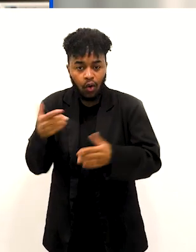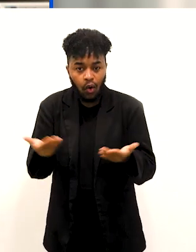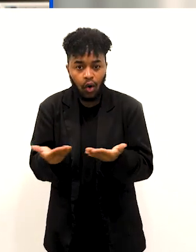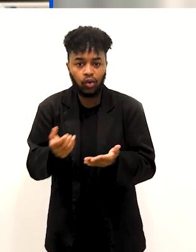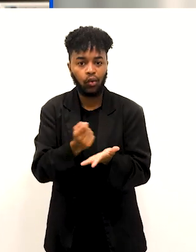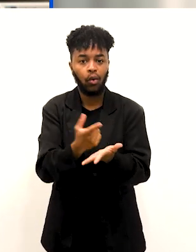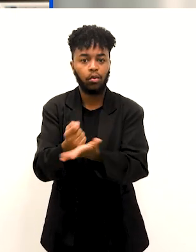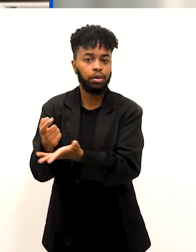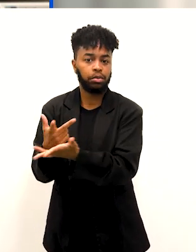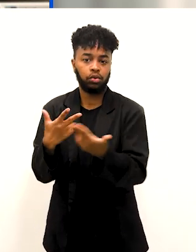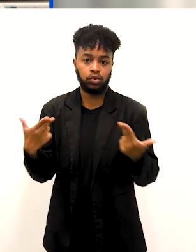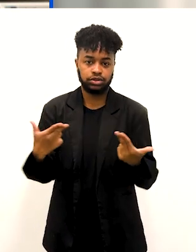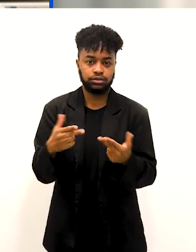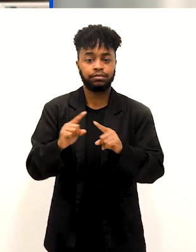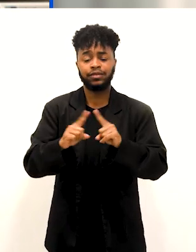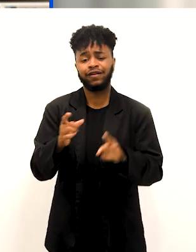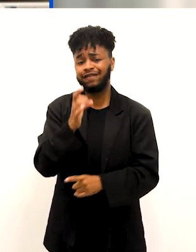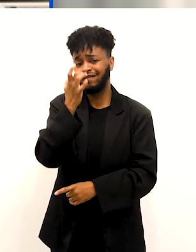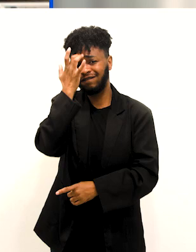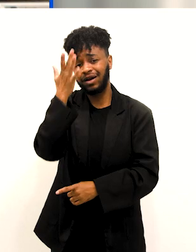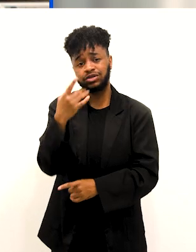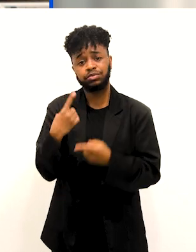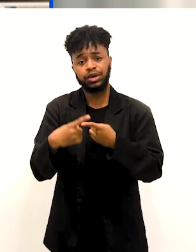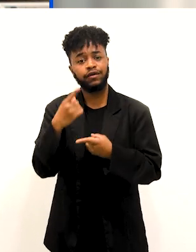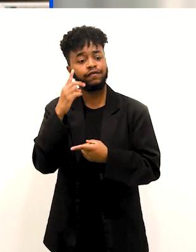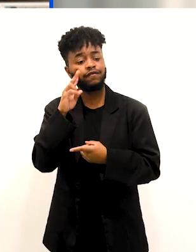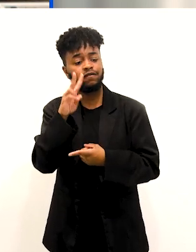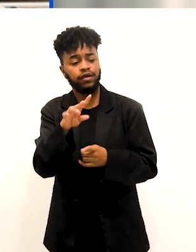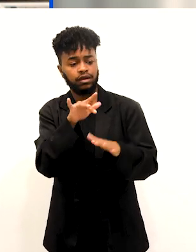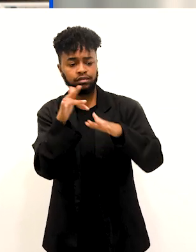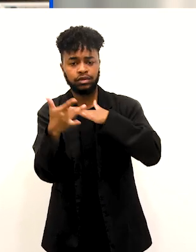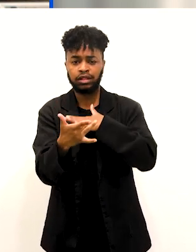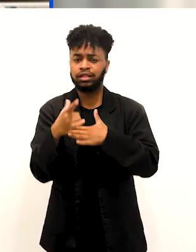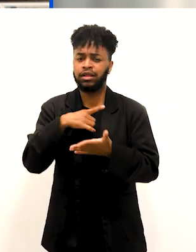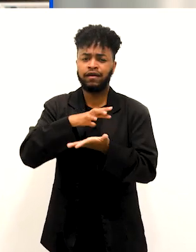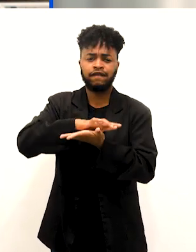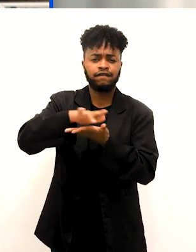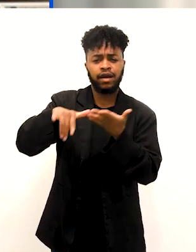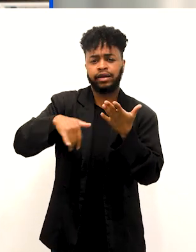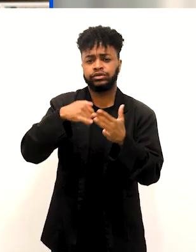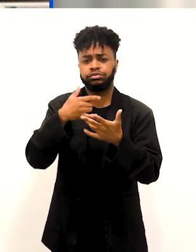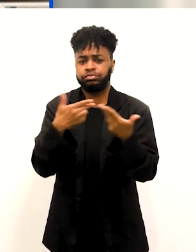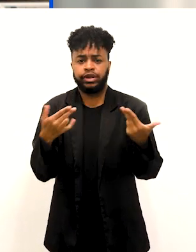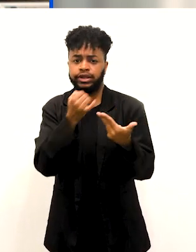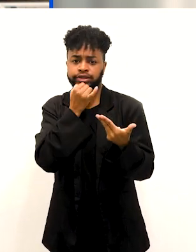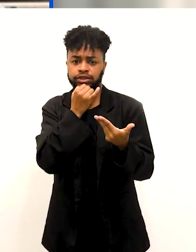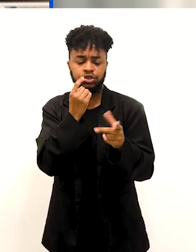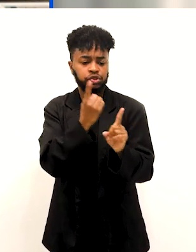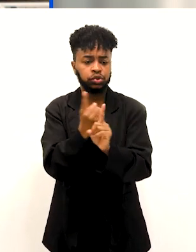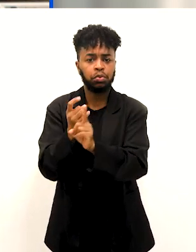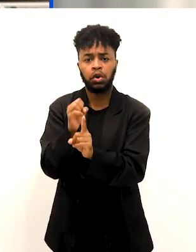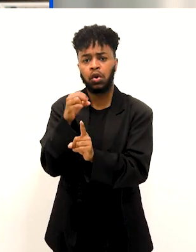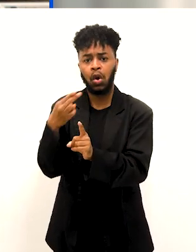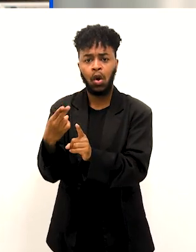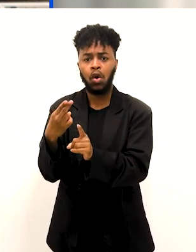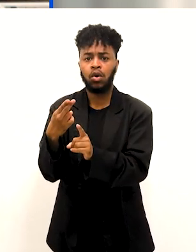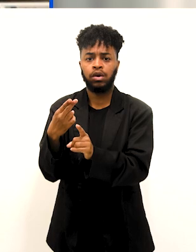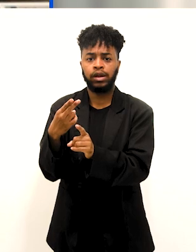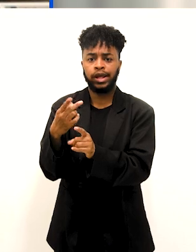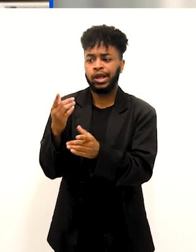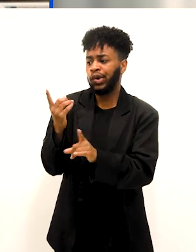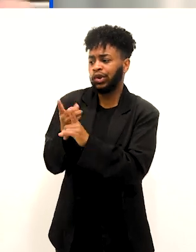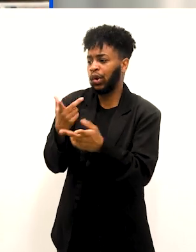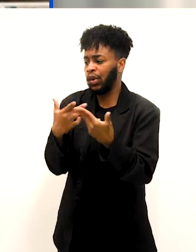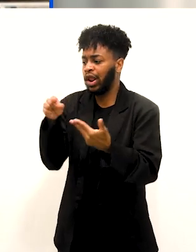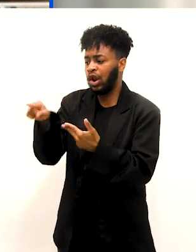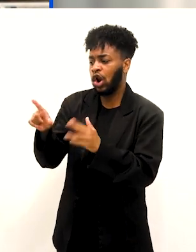prazo. E essa recompensa de curto prazo ela é muito facilmente adquirida quando a gente olha para as redes sociais e tem um monte de estímulo. Ah, a É. descoberta, o achado que eu fiz na